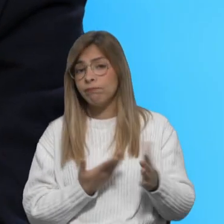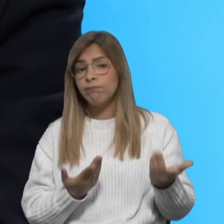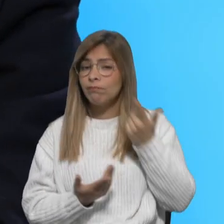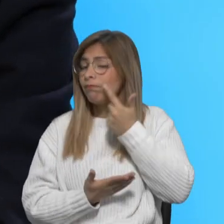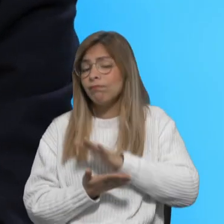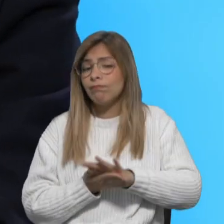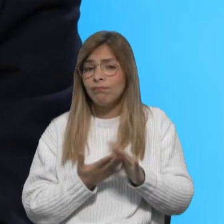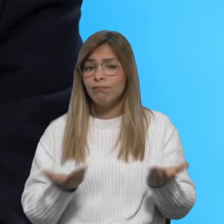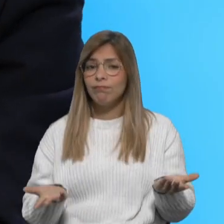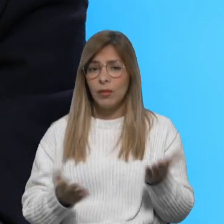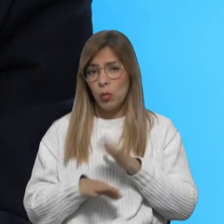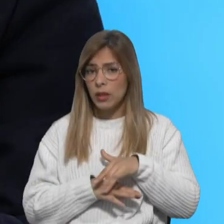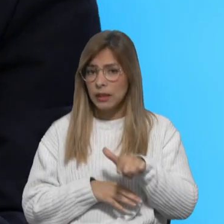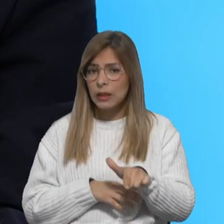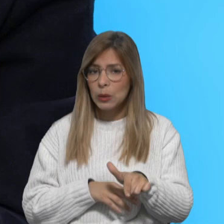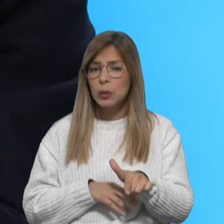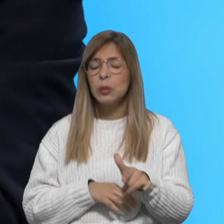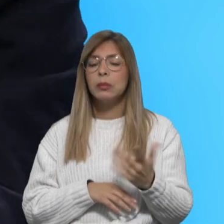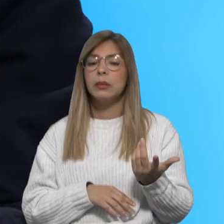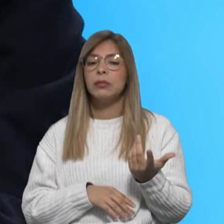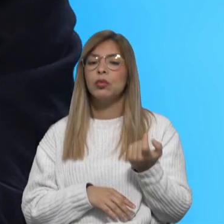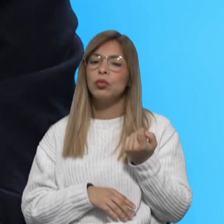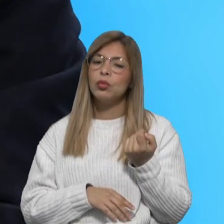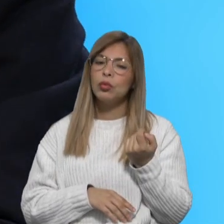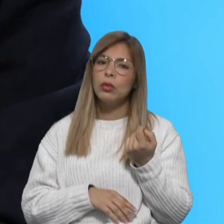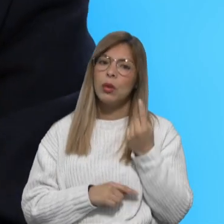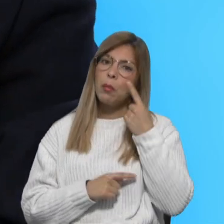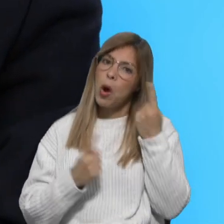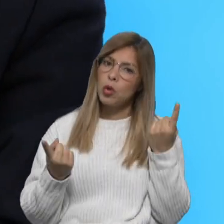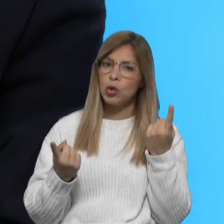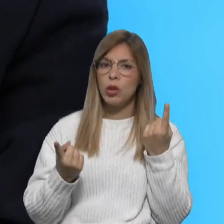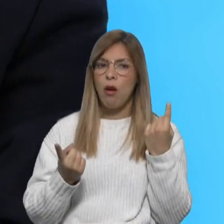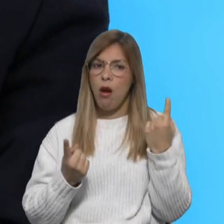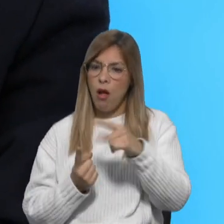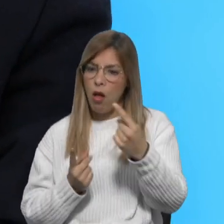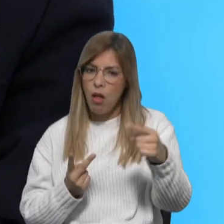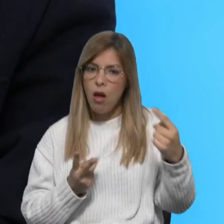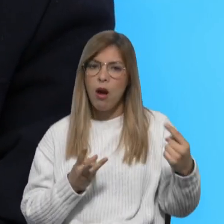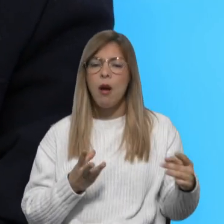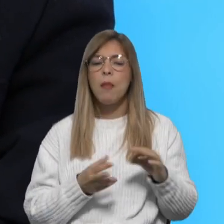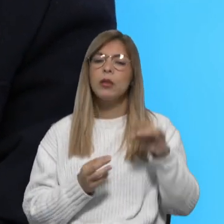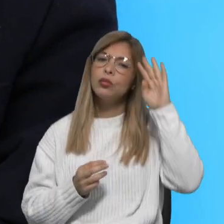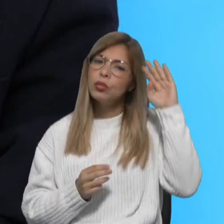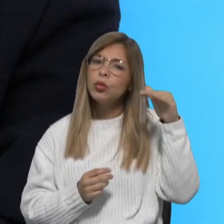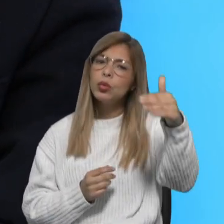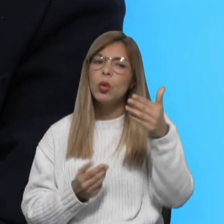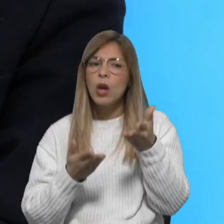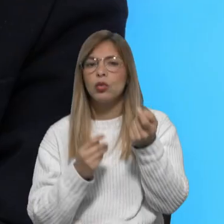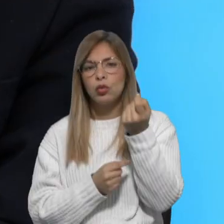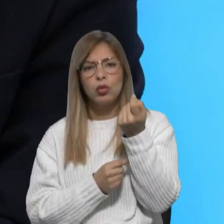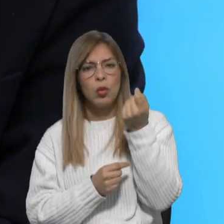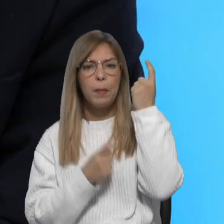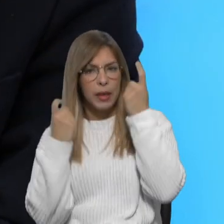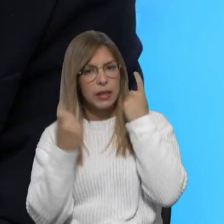desconhecimento. E, portanto, de alguma forma apresentar-lhe o que é que já existe, mas também ajudá-las a pensar para o futuro. E, sobretudo, não